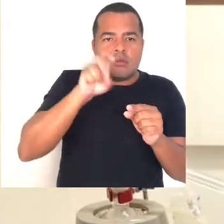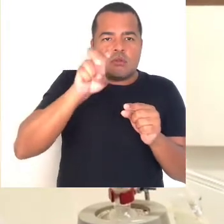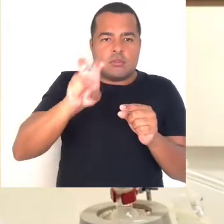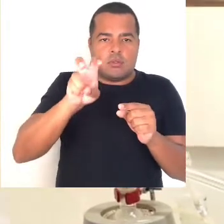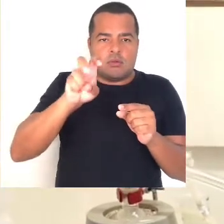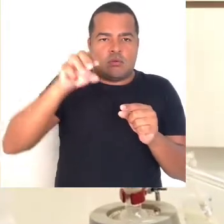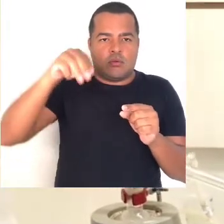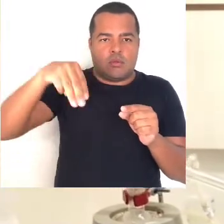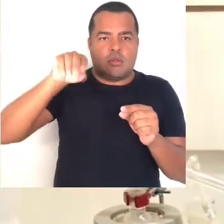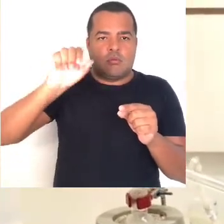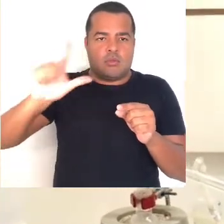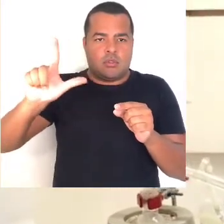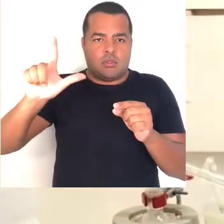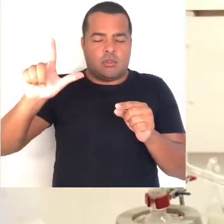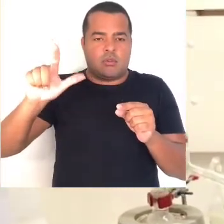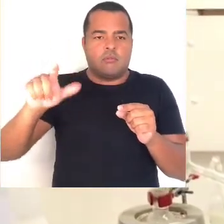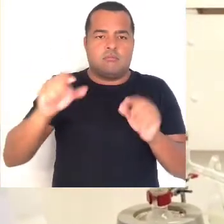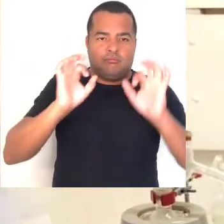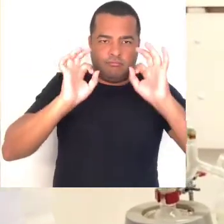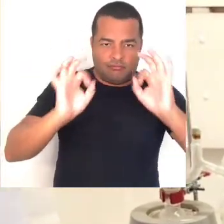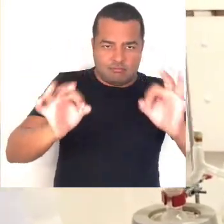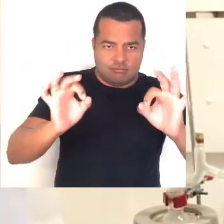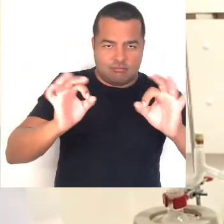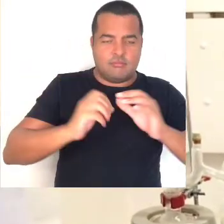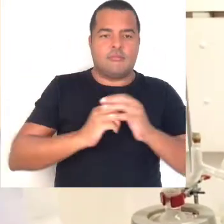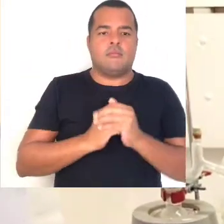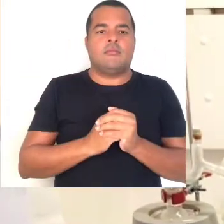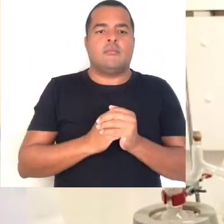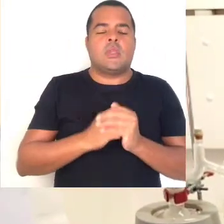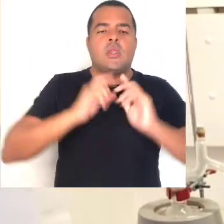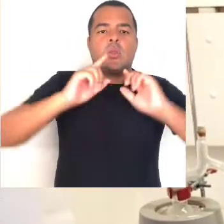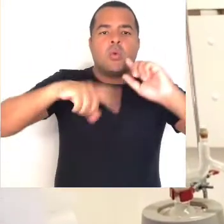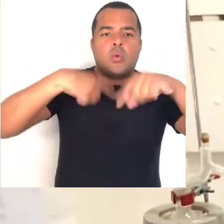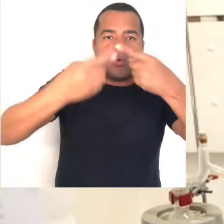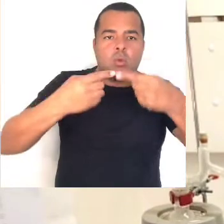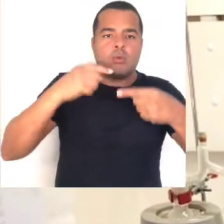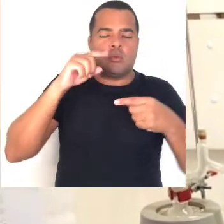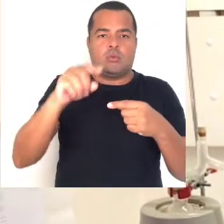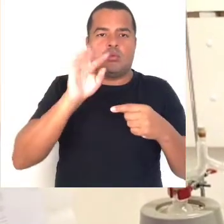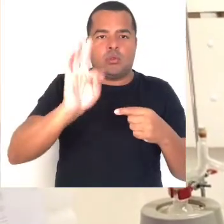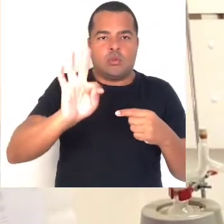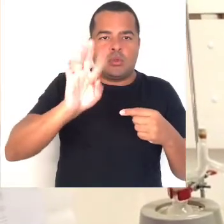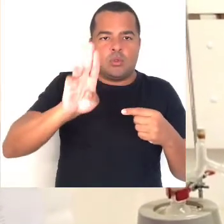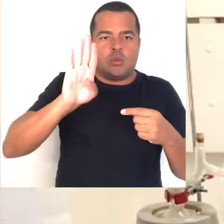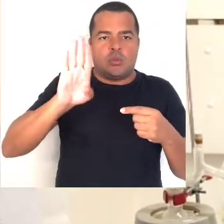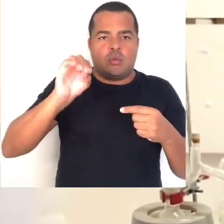em um tubo de ensaio, vou colocar 0,5 ml, certo?